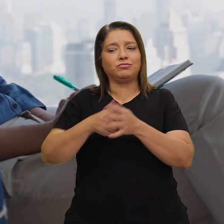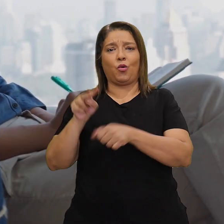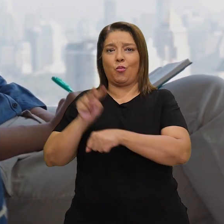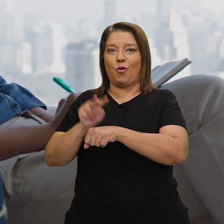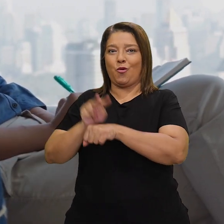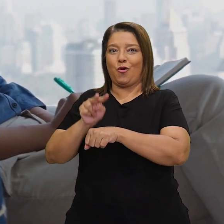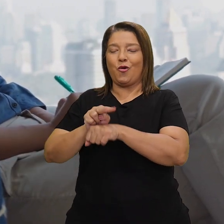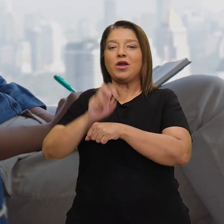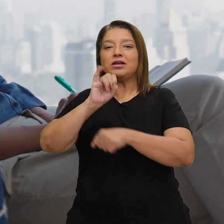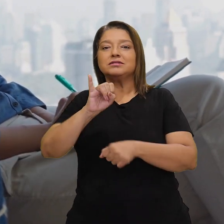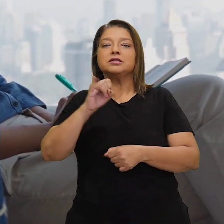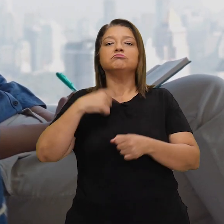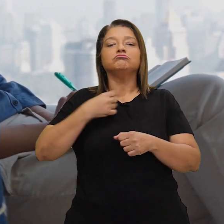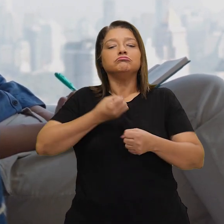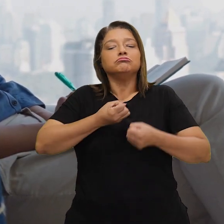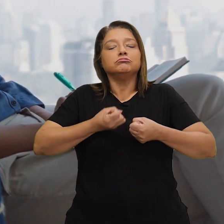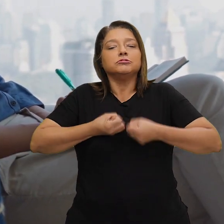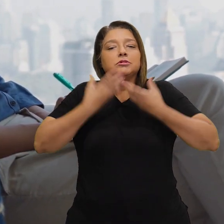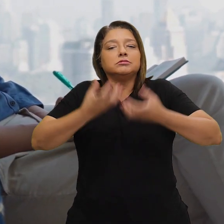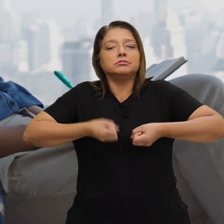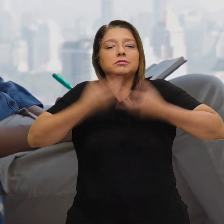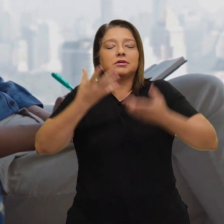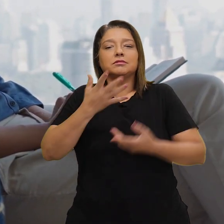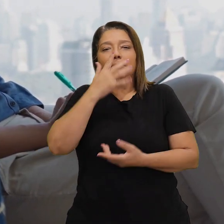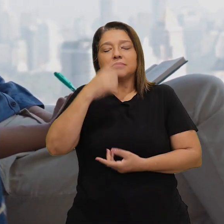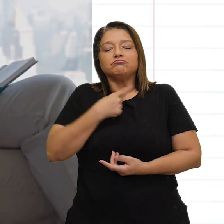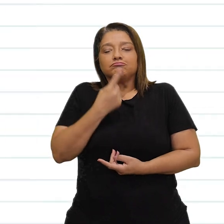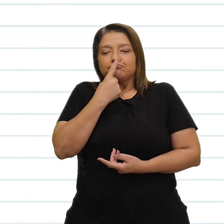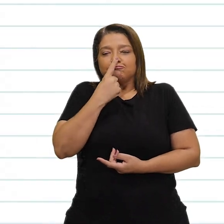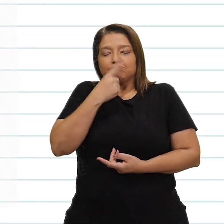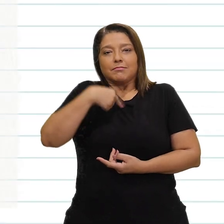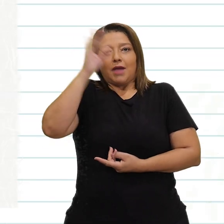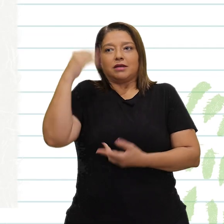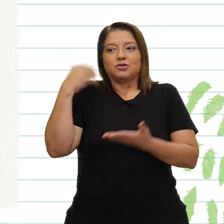vez que seus sentimentos mais íntimos estão lá.